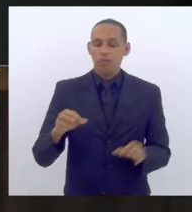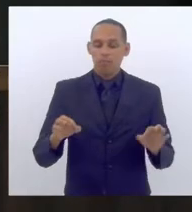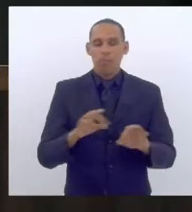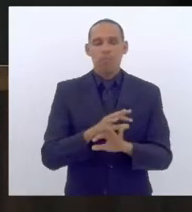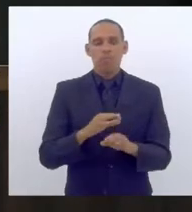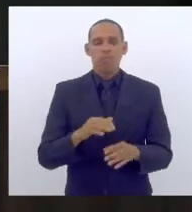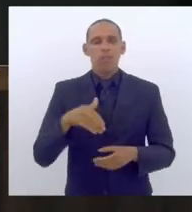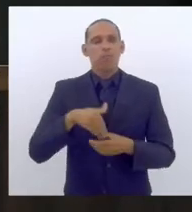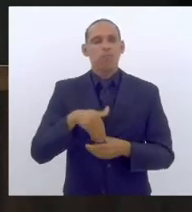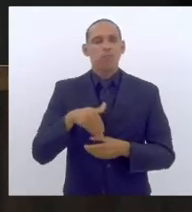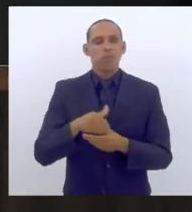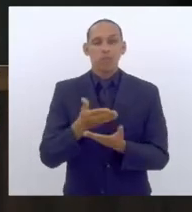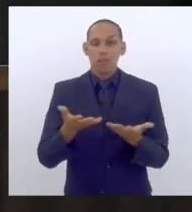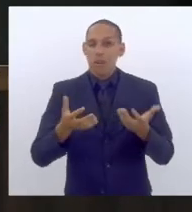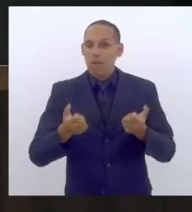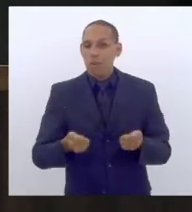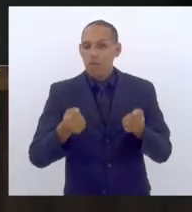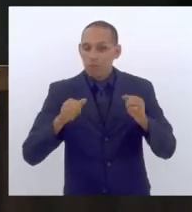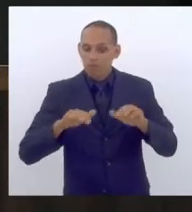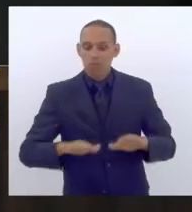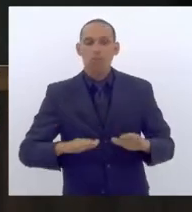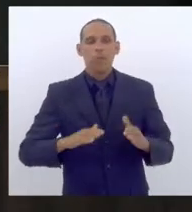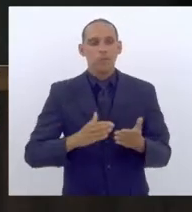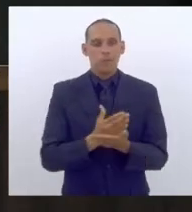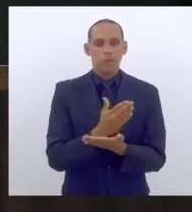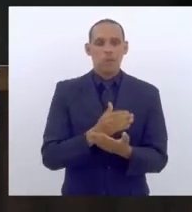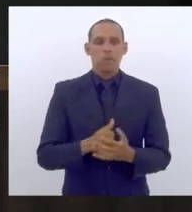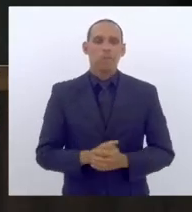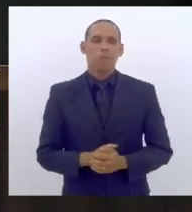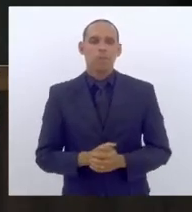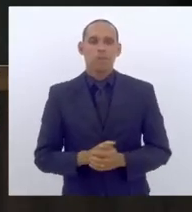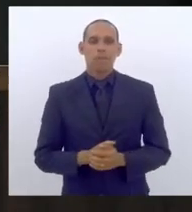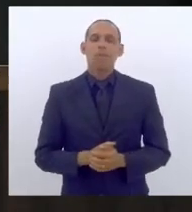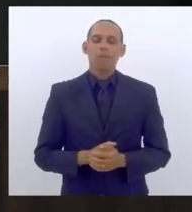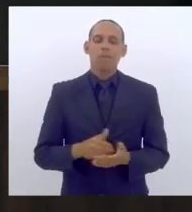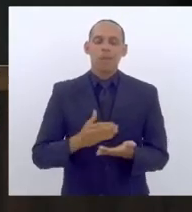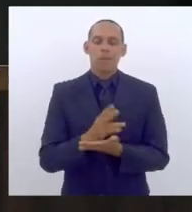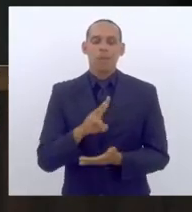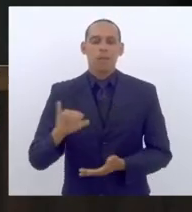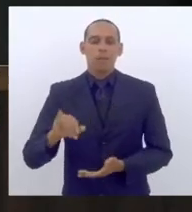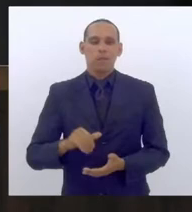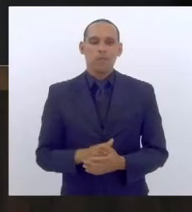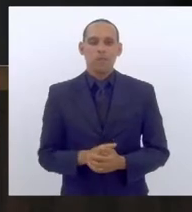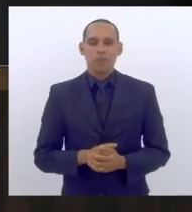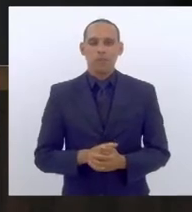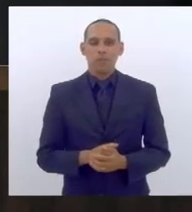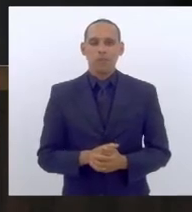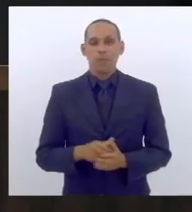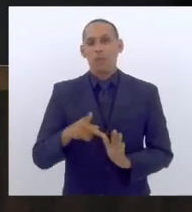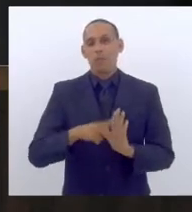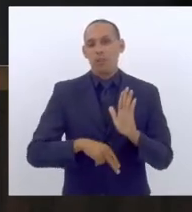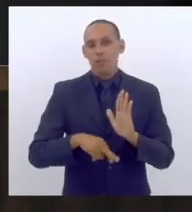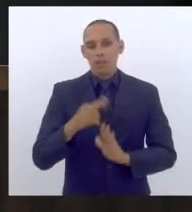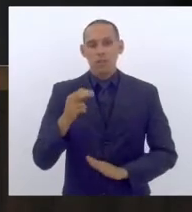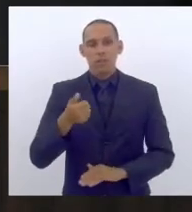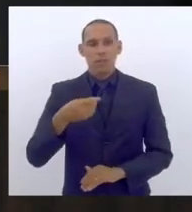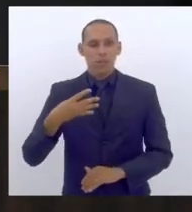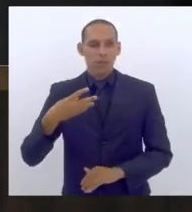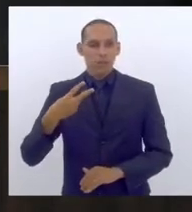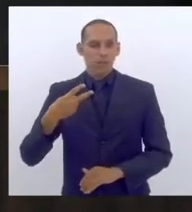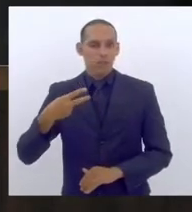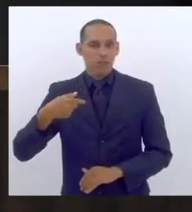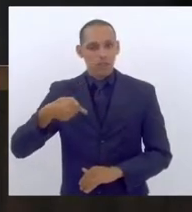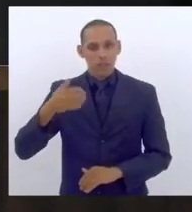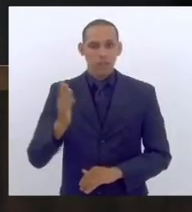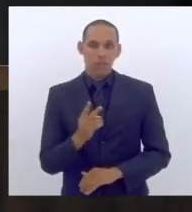encerrada discussão em votação senhores que aprovam permaneça Como estão aprovado vai a promulgação projeto de resolução 427-22 de